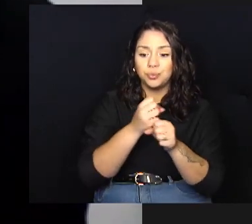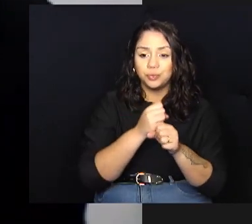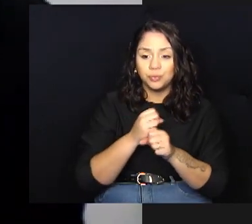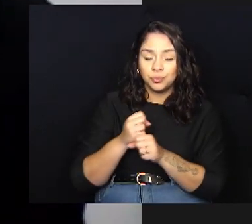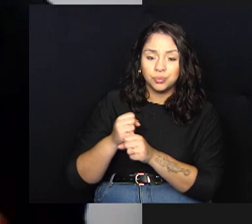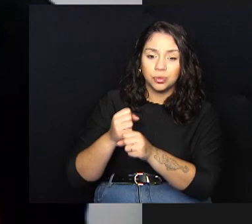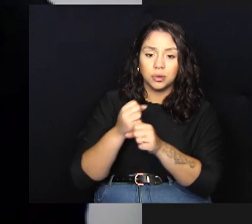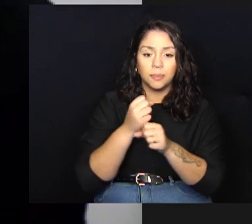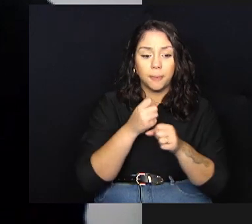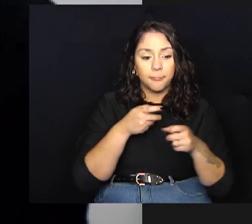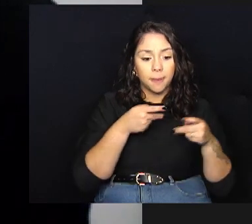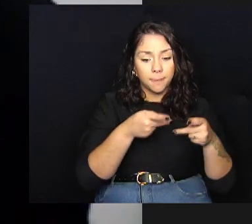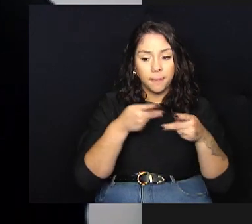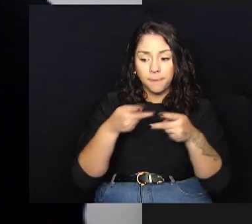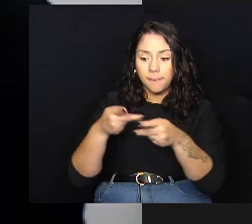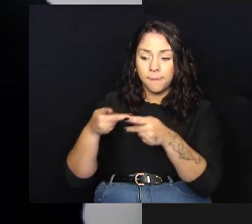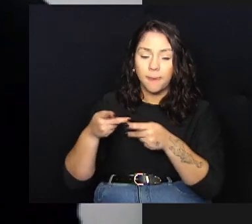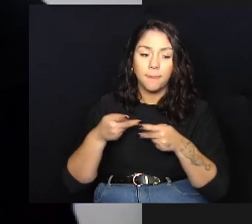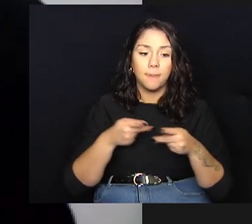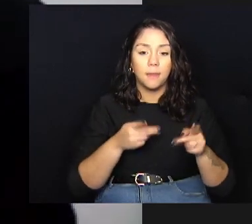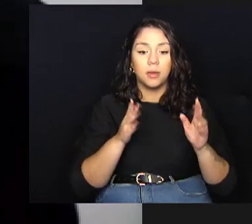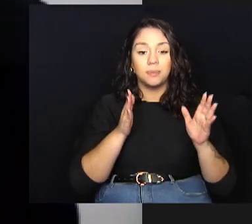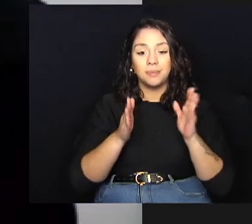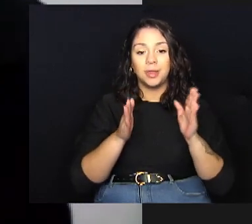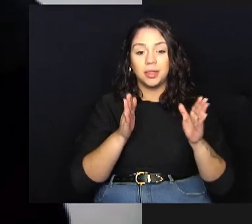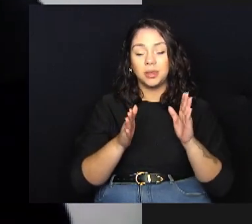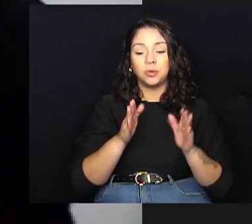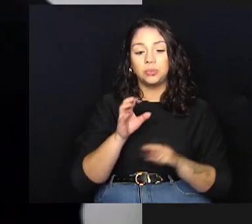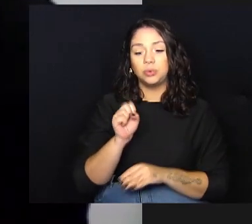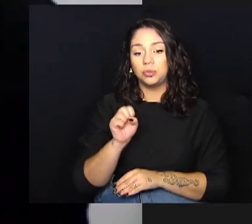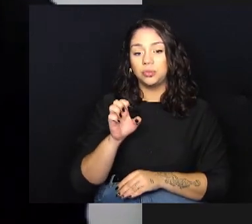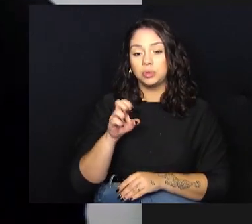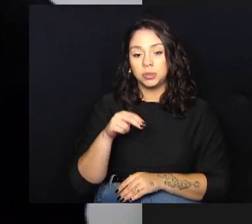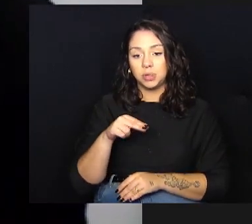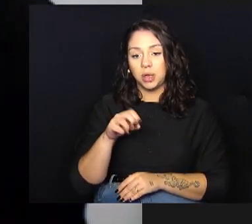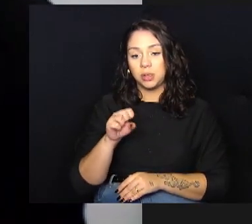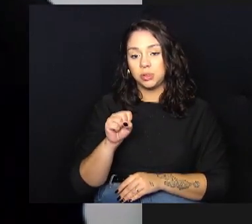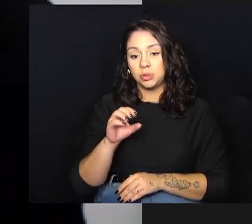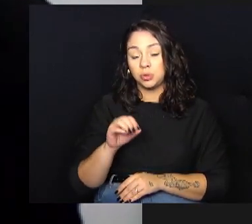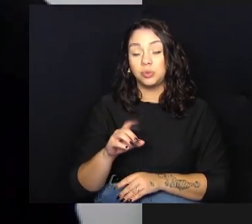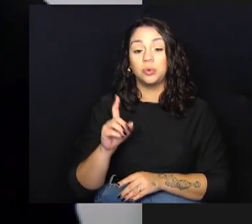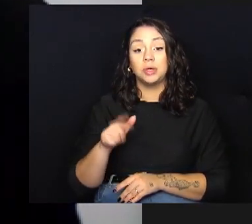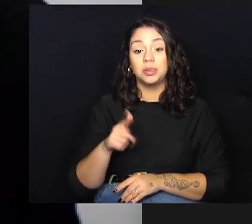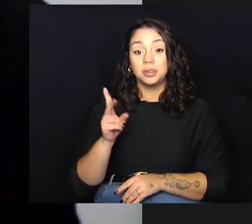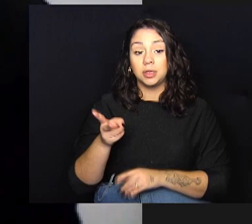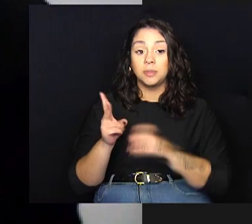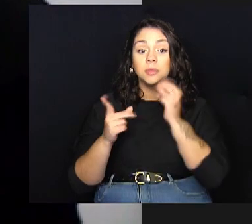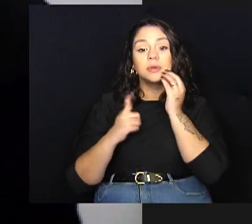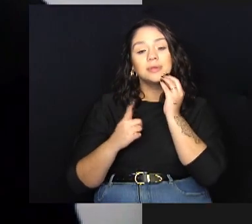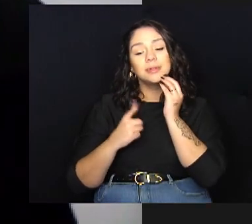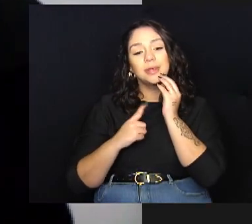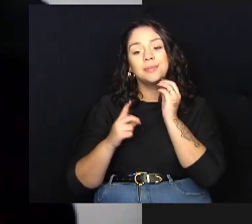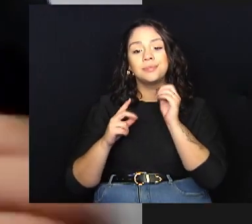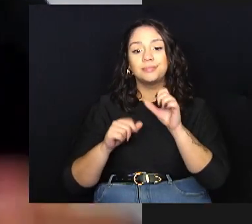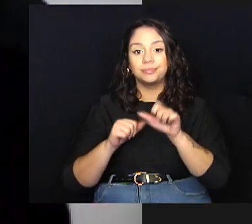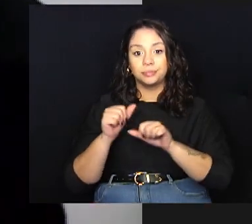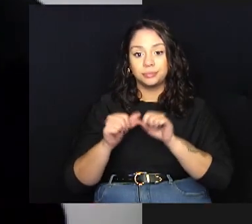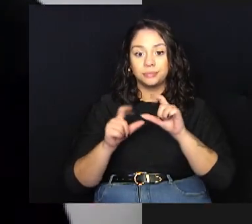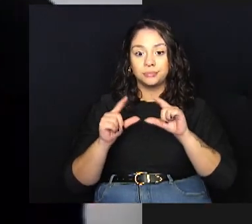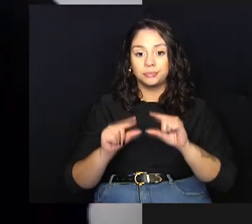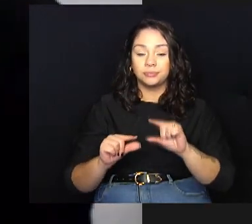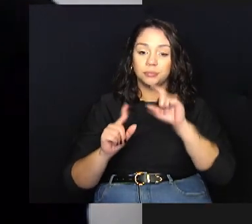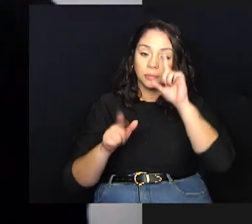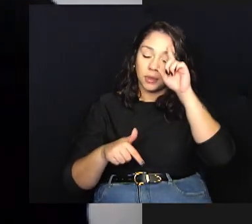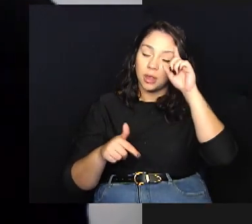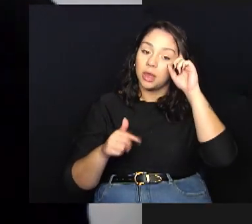né dentro do período estabelecido pelo senso Então existe sempre aí uma certa defasagem né um nível que é